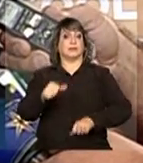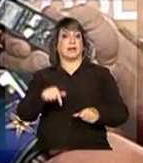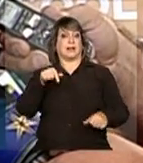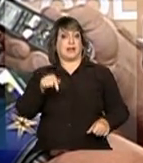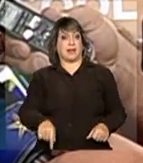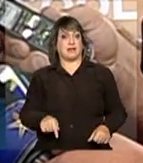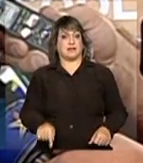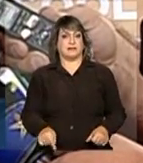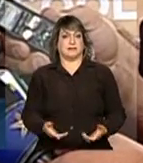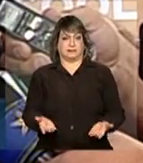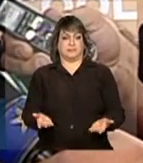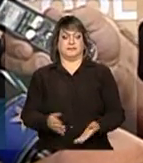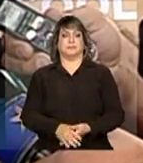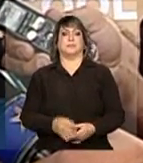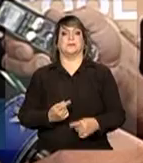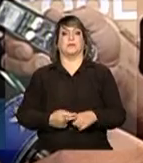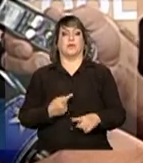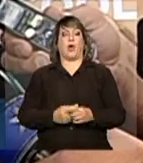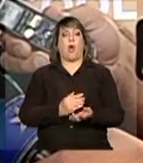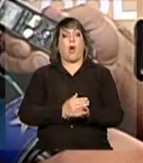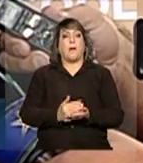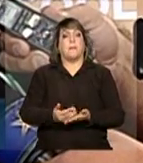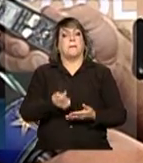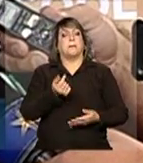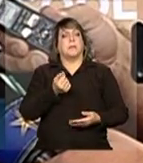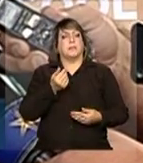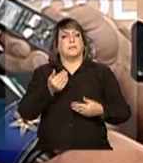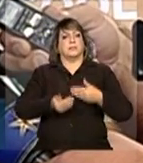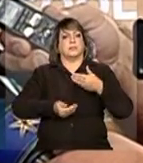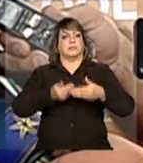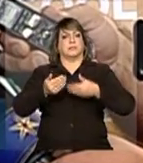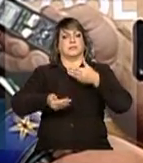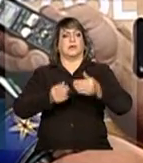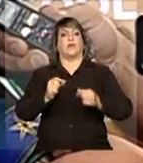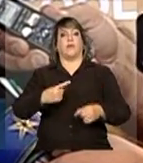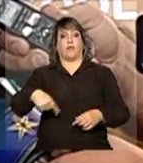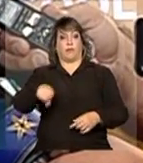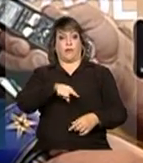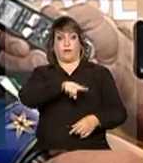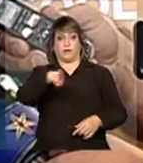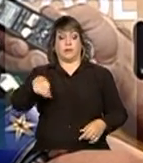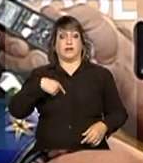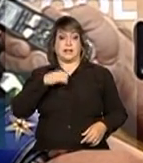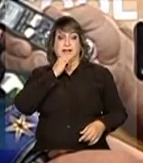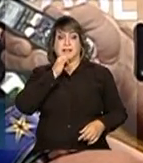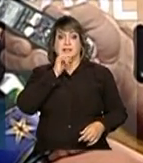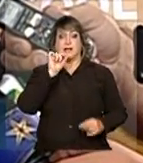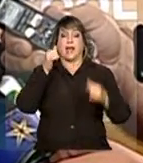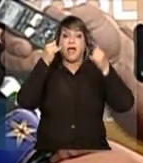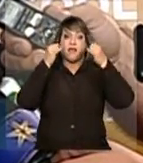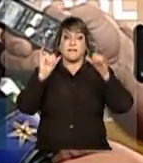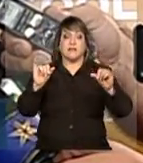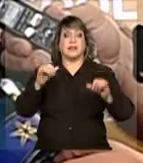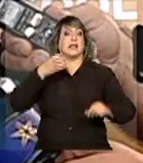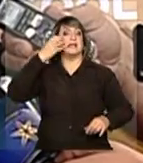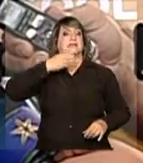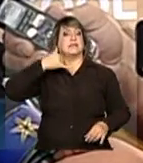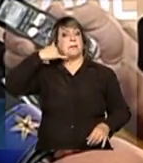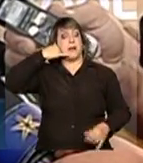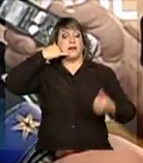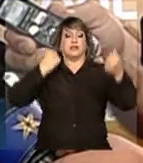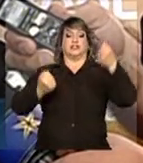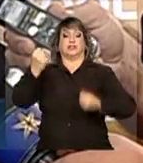essa realidade, que começa com pequenos gestos. É o gesto de você, por exemplo, evitar o celular,